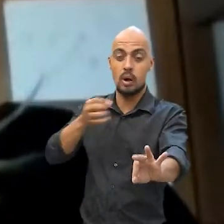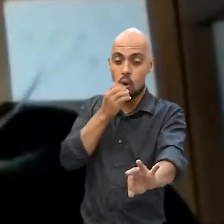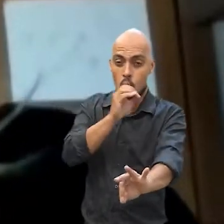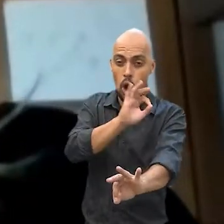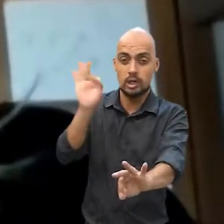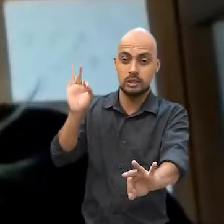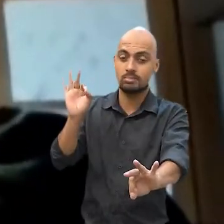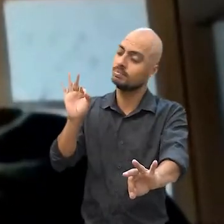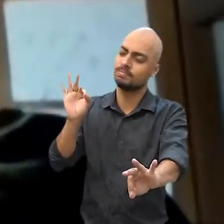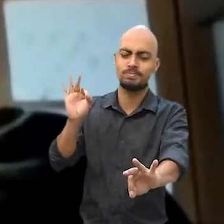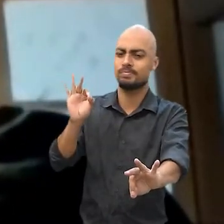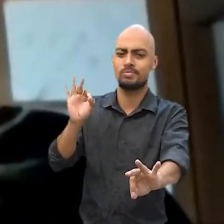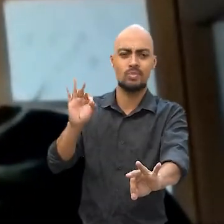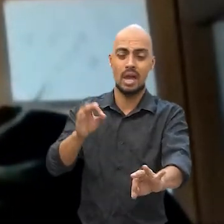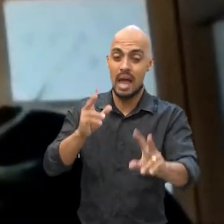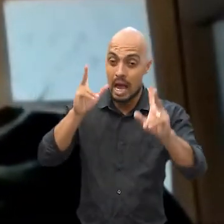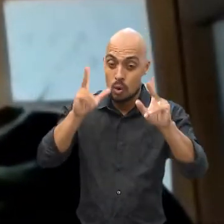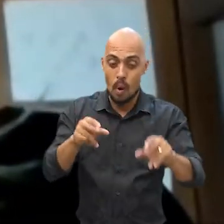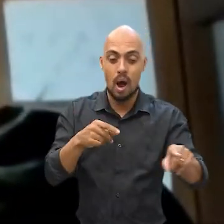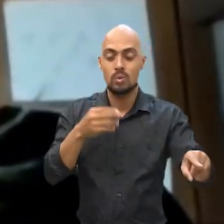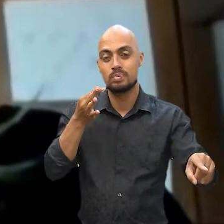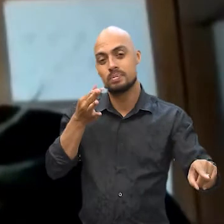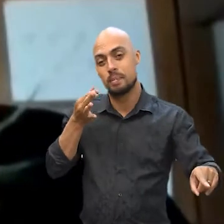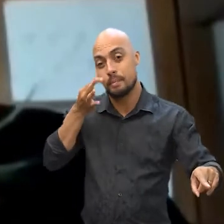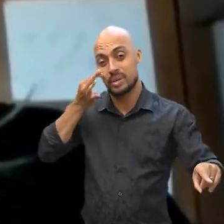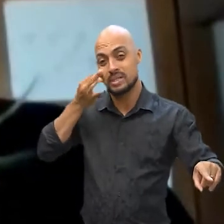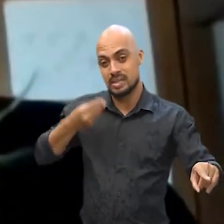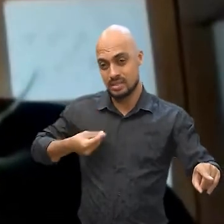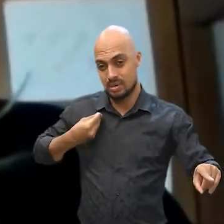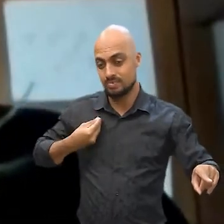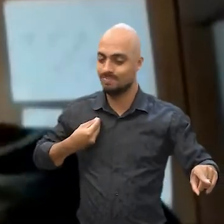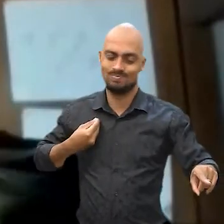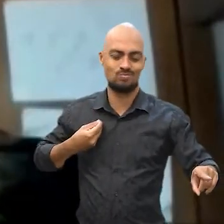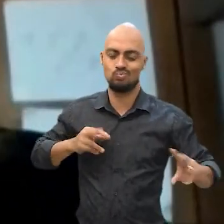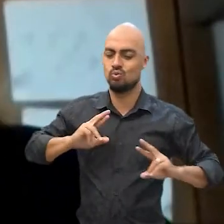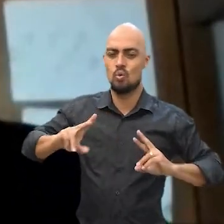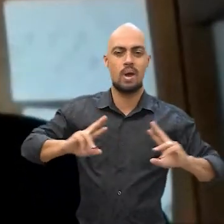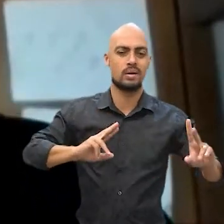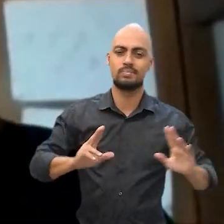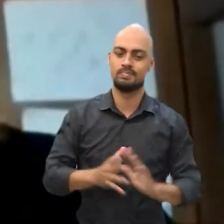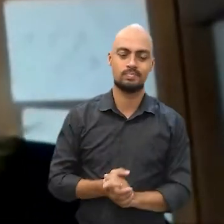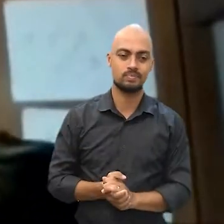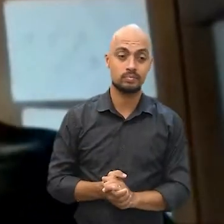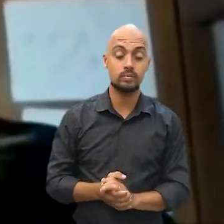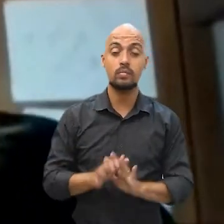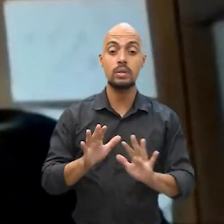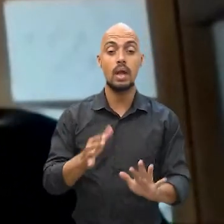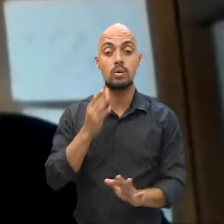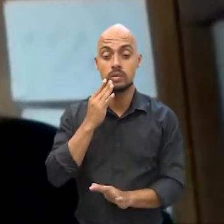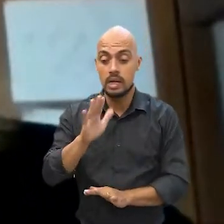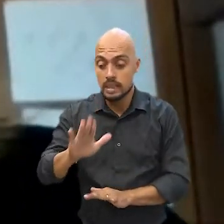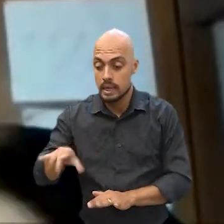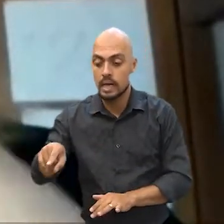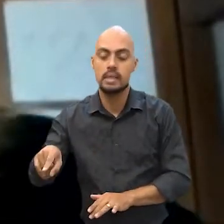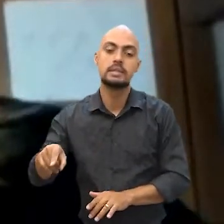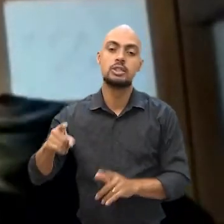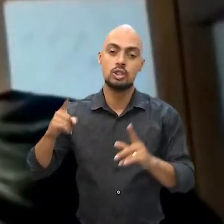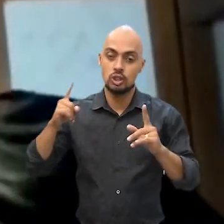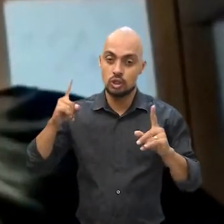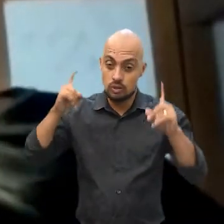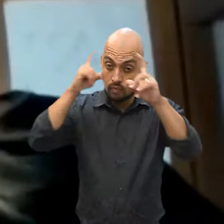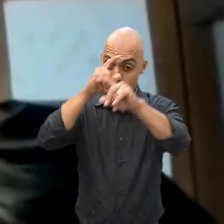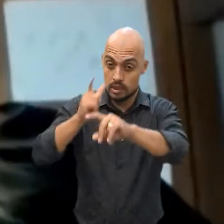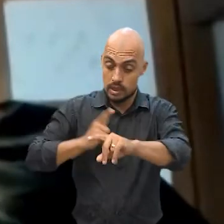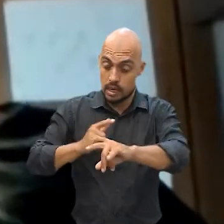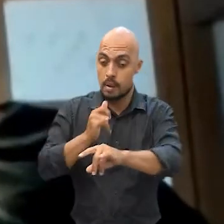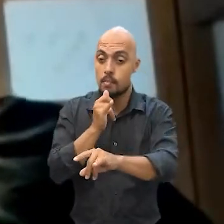suplementar tudo que o ensino presencial suplementa, né? E aí, para essas crianças que têm algum grau de dificuldade, vamos pegar, por